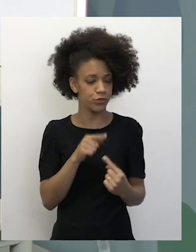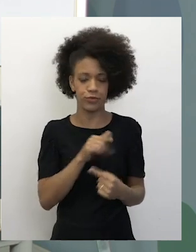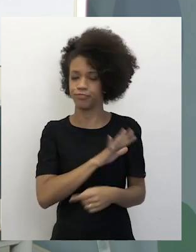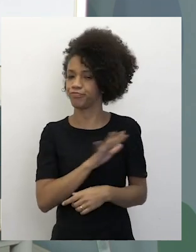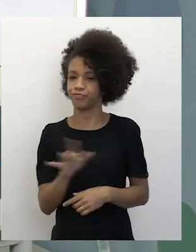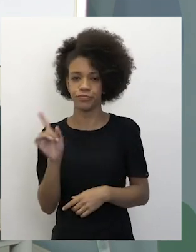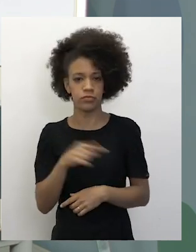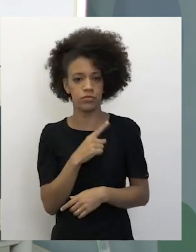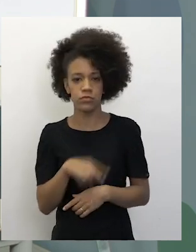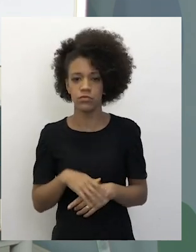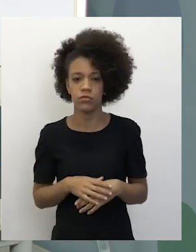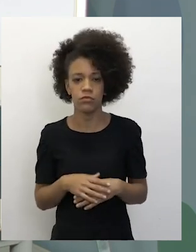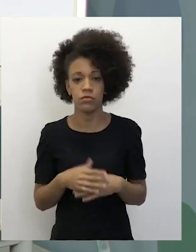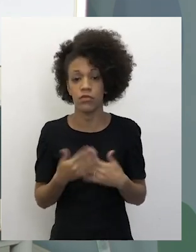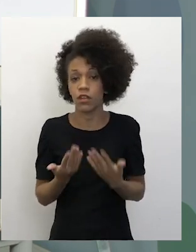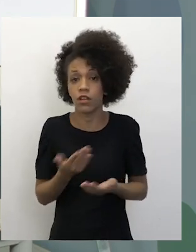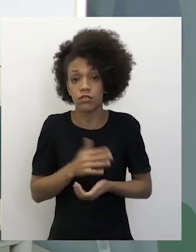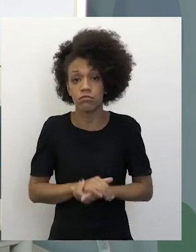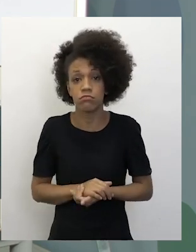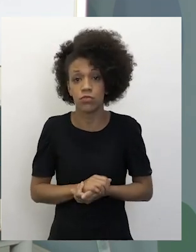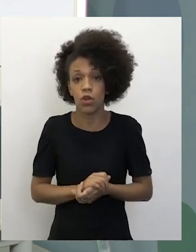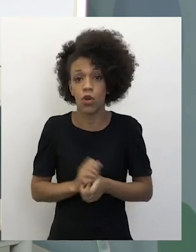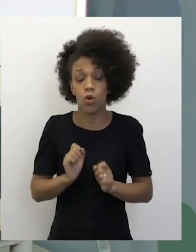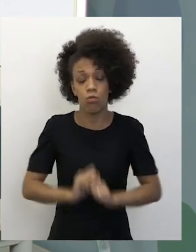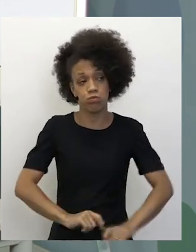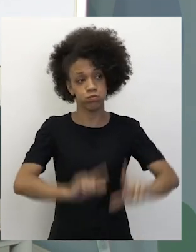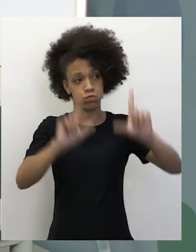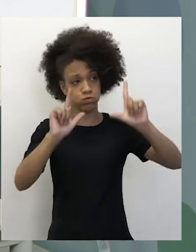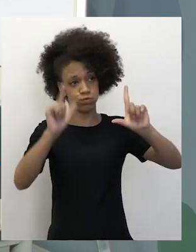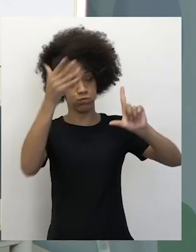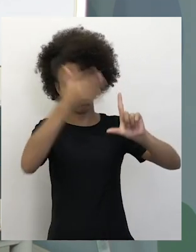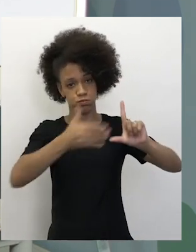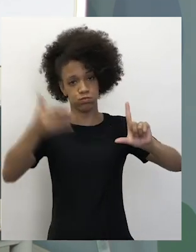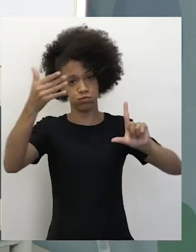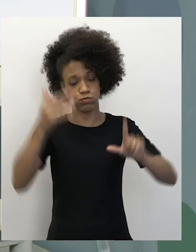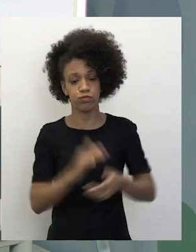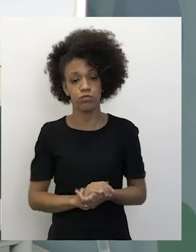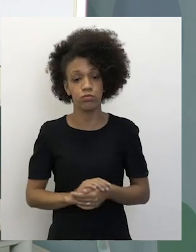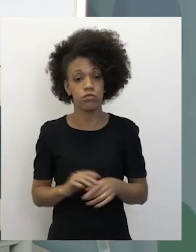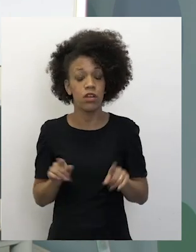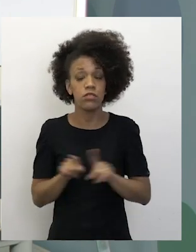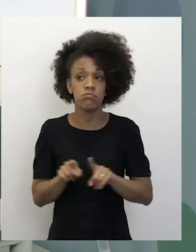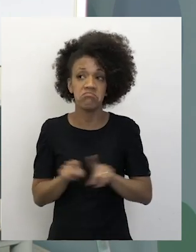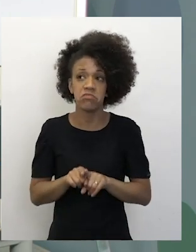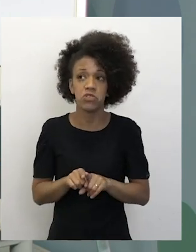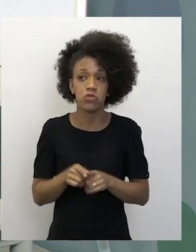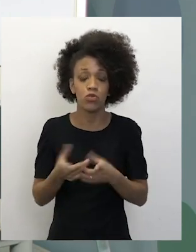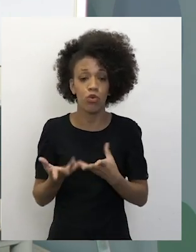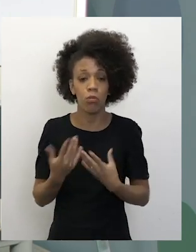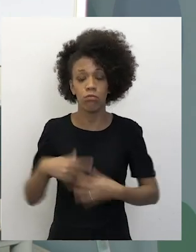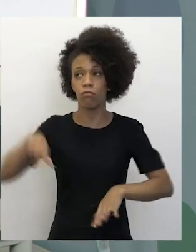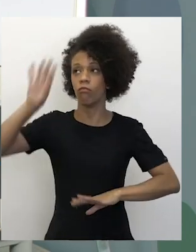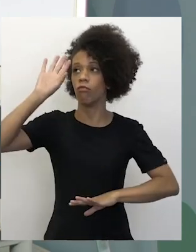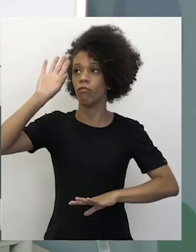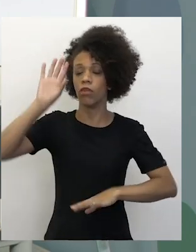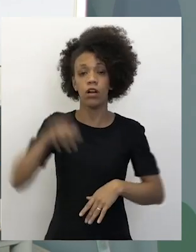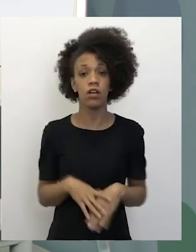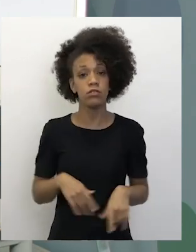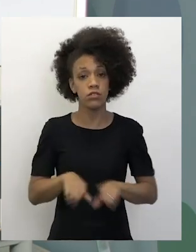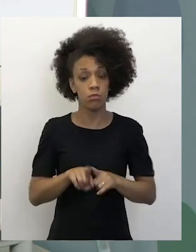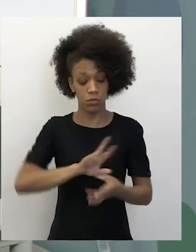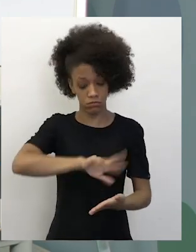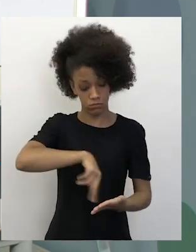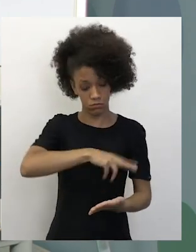é a mesma função de um um quadro na parede de um de uma escultura é a mesma função do Balé